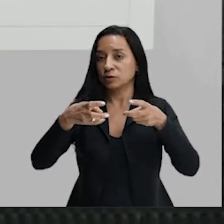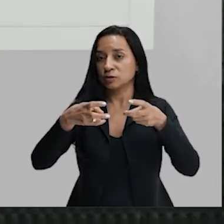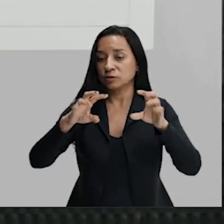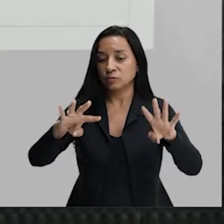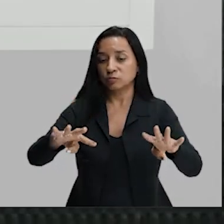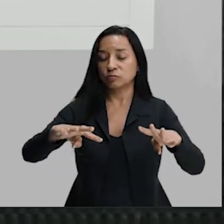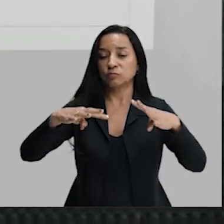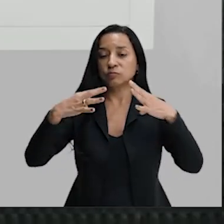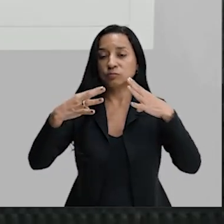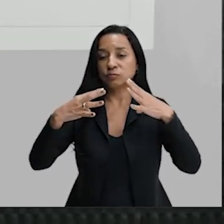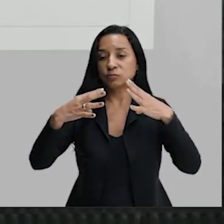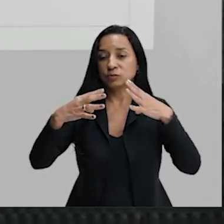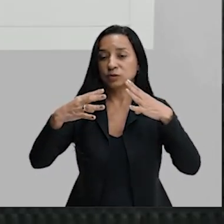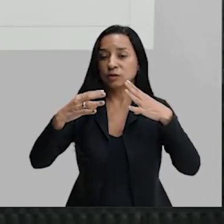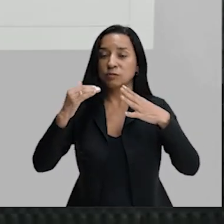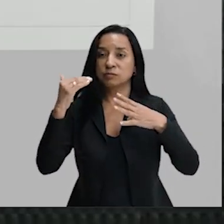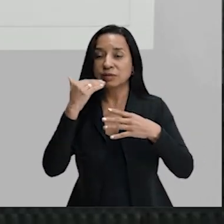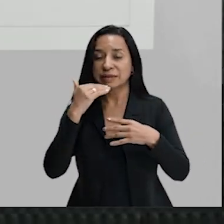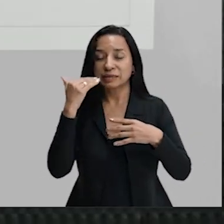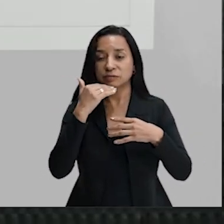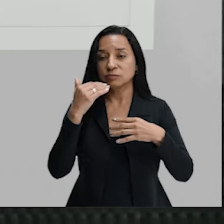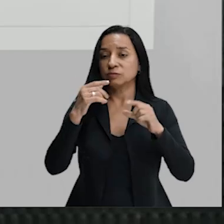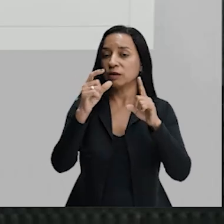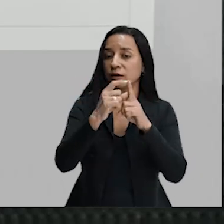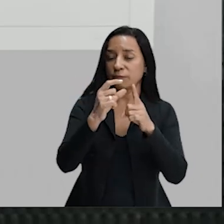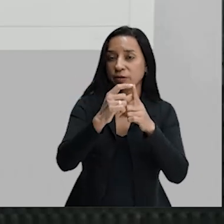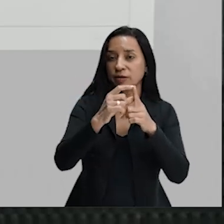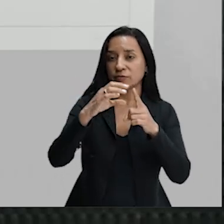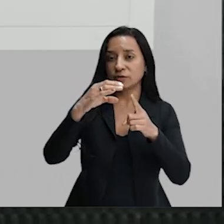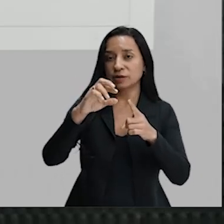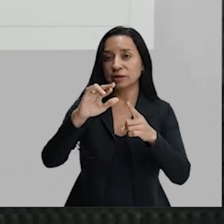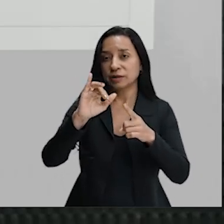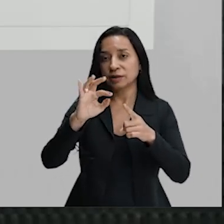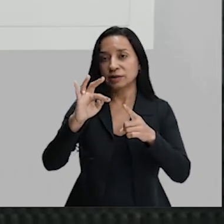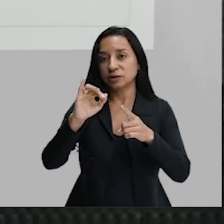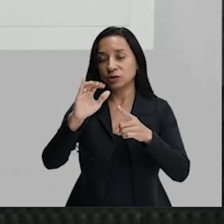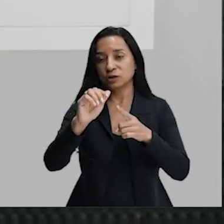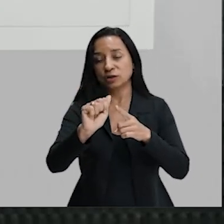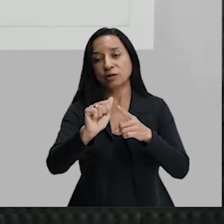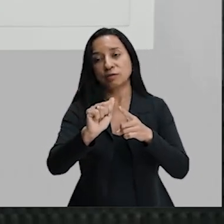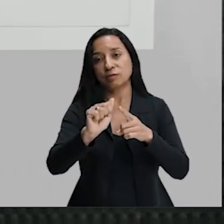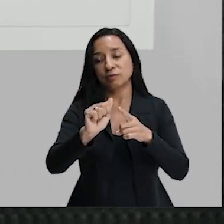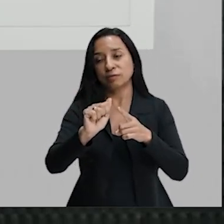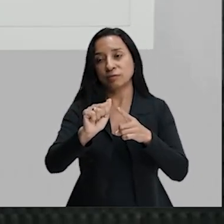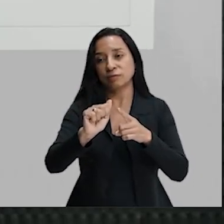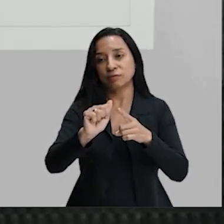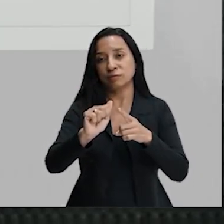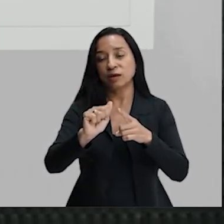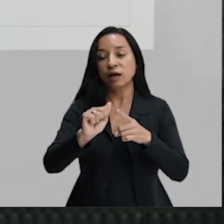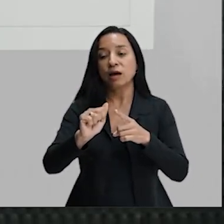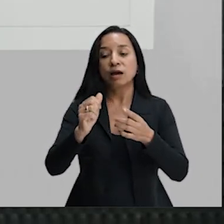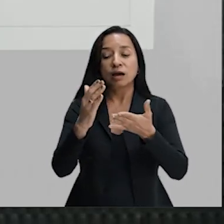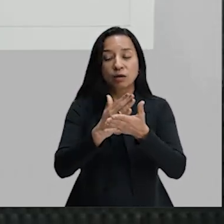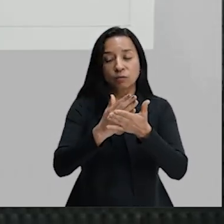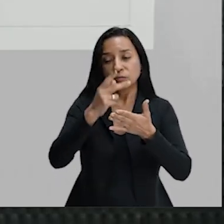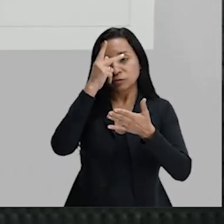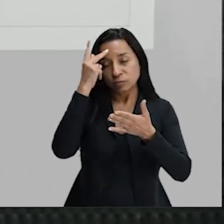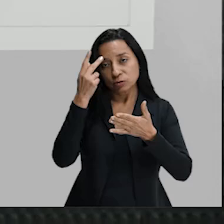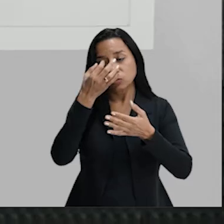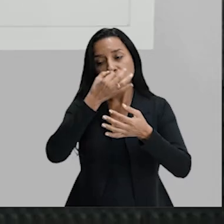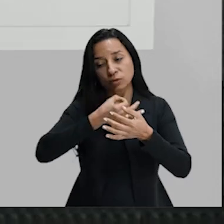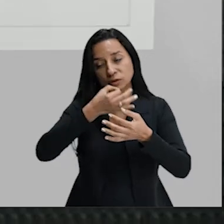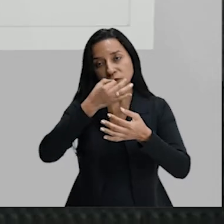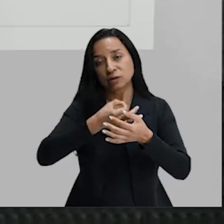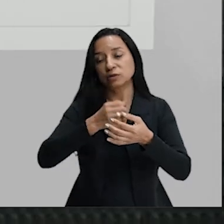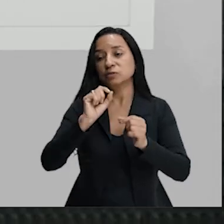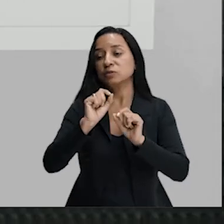deturpem a palavra crítica, e é por isso que essa deturpação às vezes acontece. As pessoas acham que criticar é falar mal, ou seja, pegar só o ponto